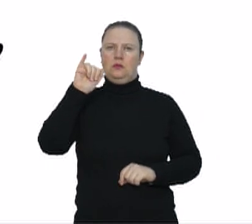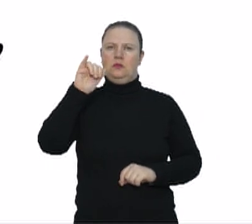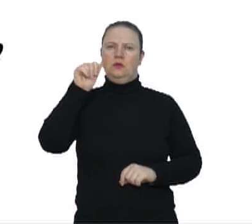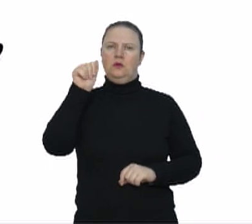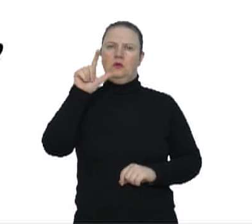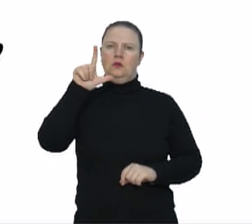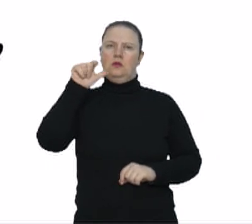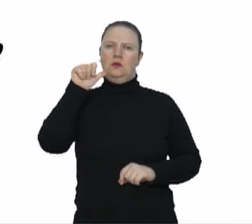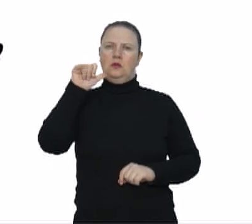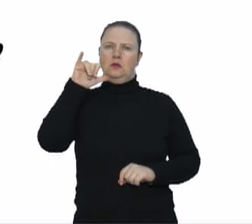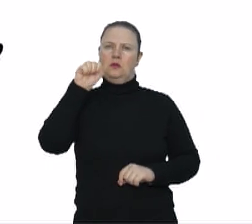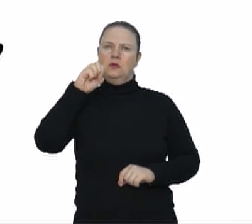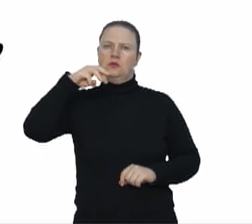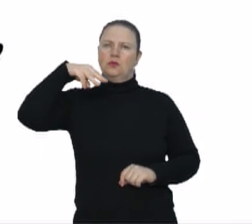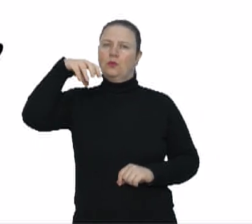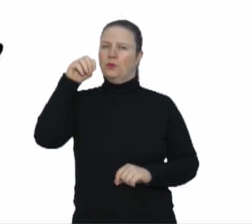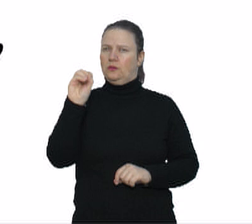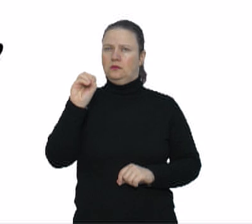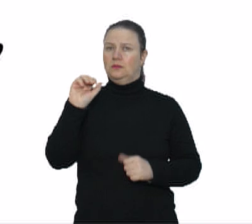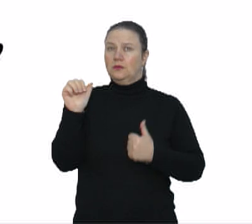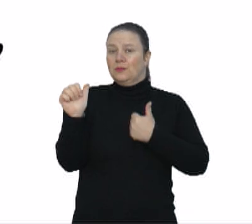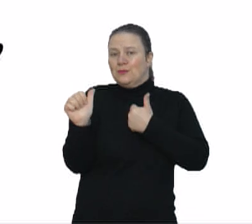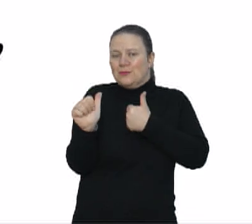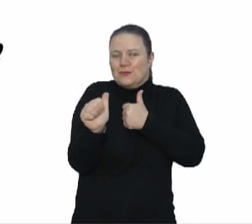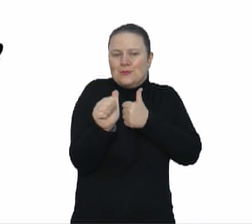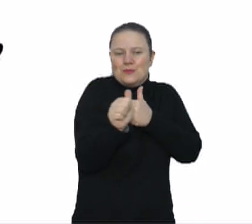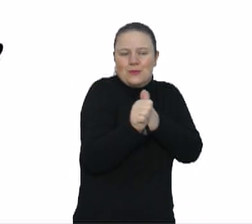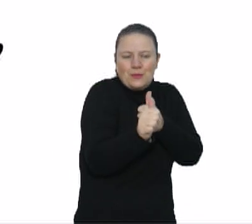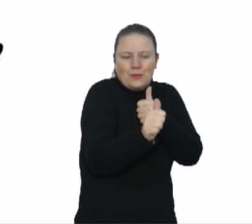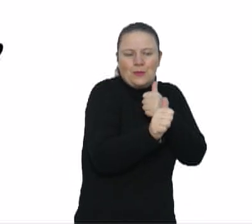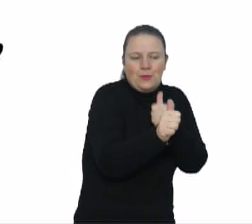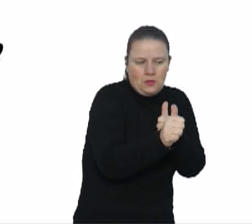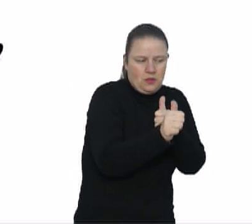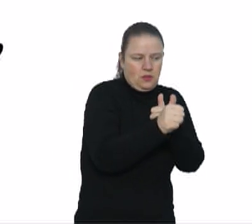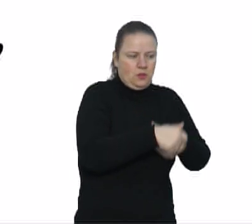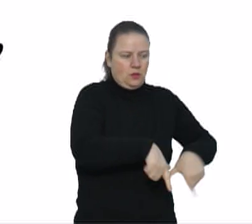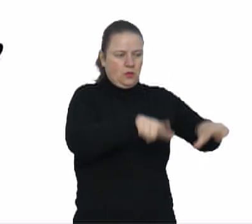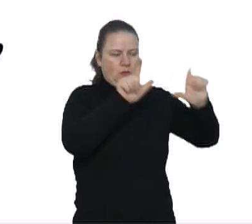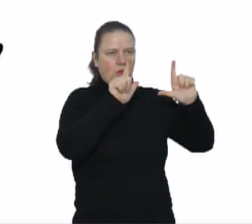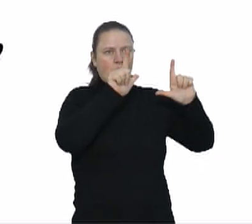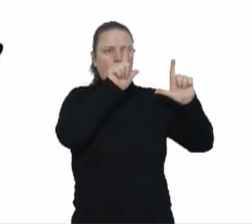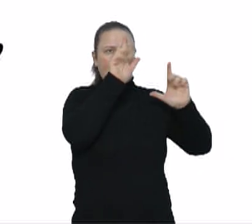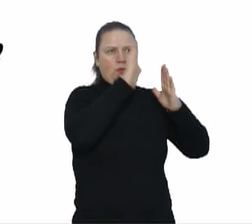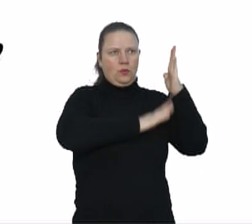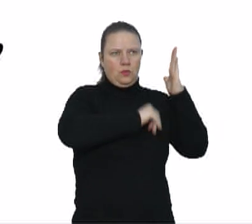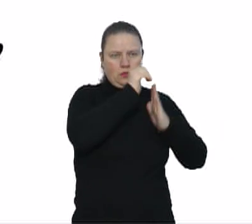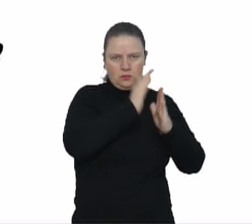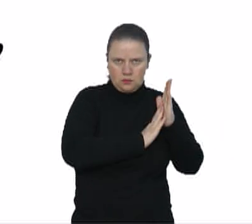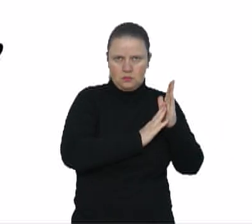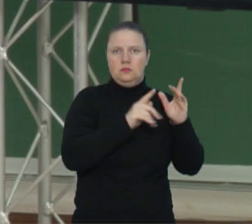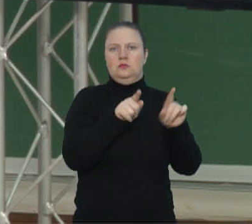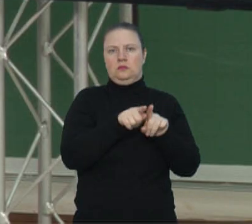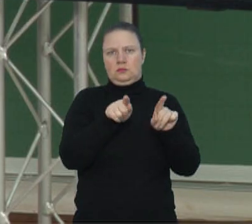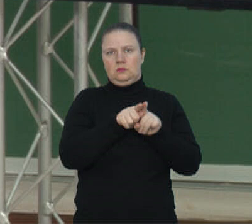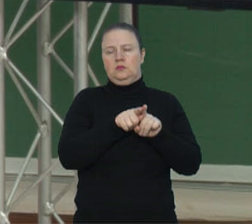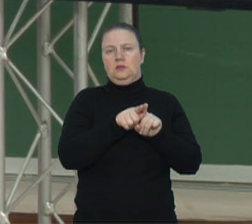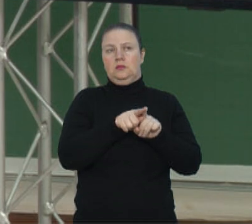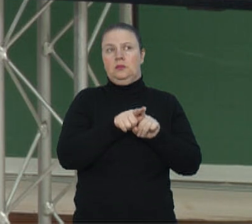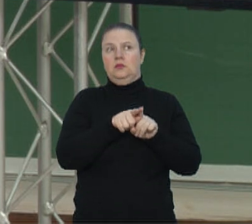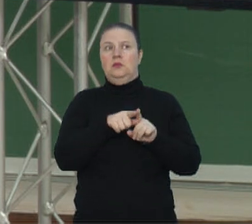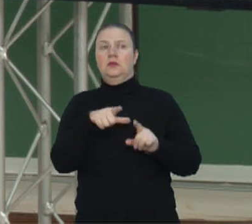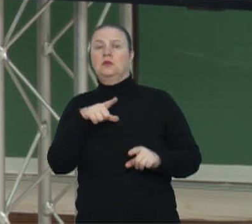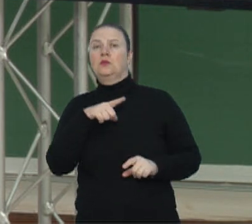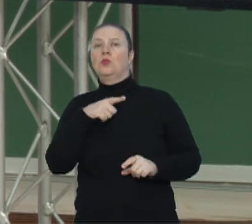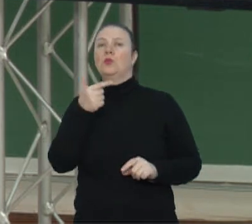fotográfica, eles se aproximam muito da pintura. Também a gente viu sobre a fotomontagem surrealista. Surrealista já é um outro movimento